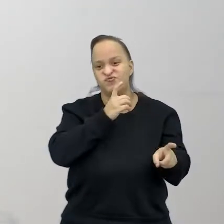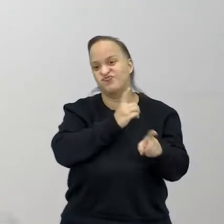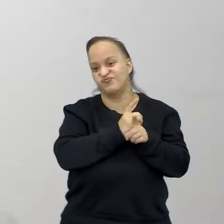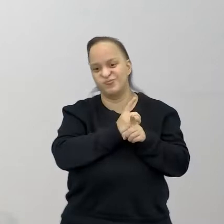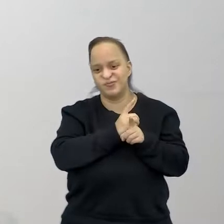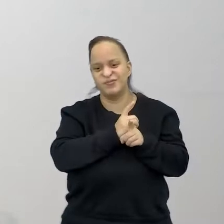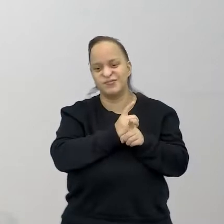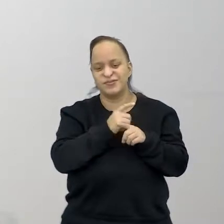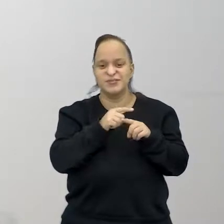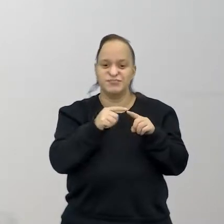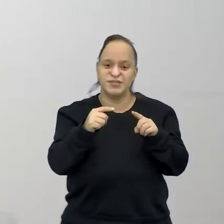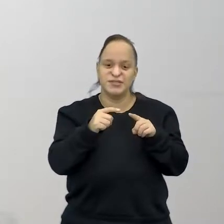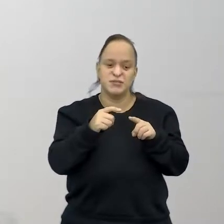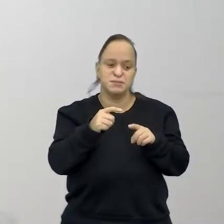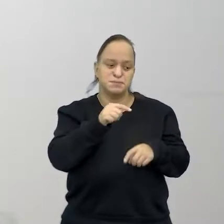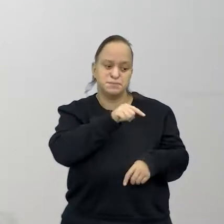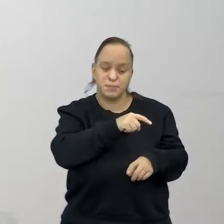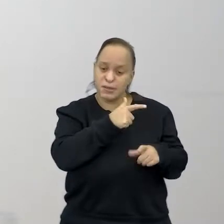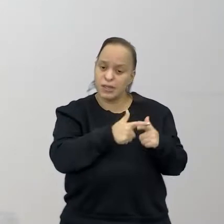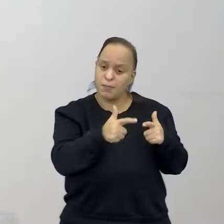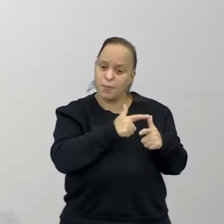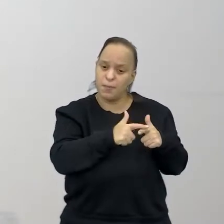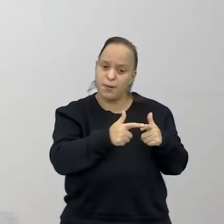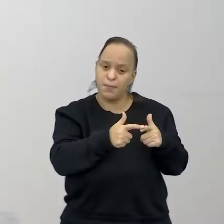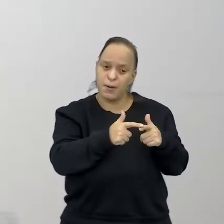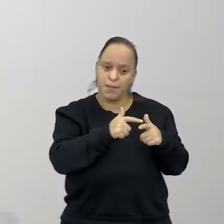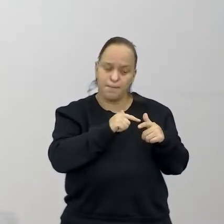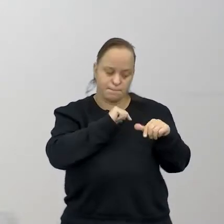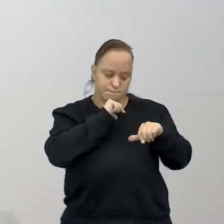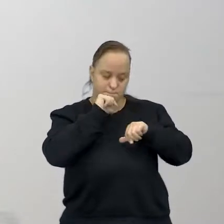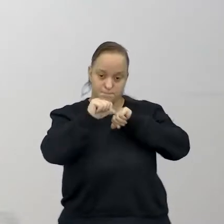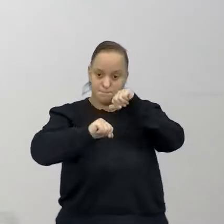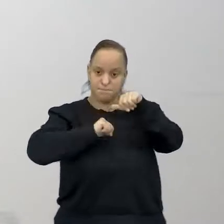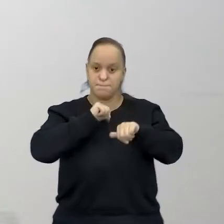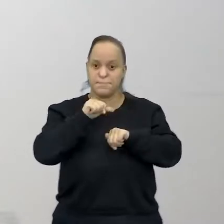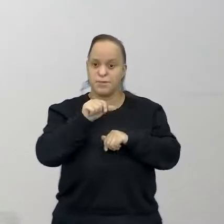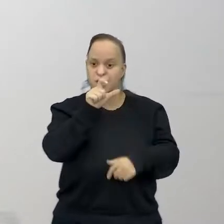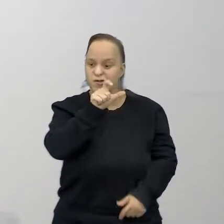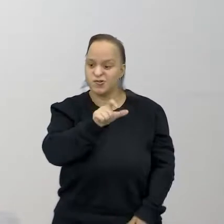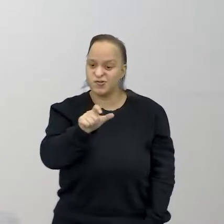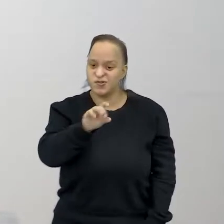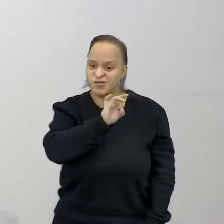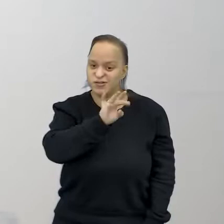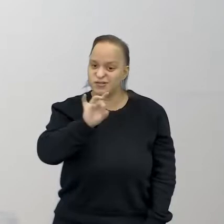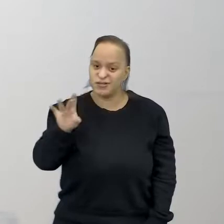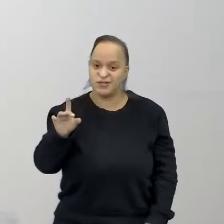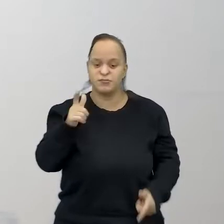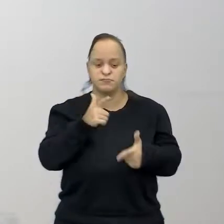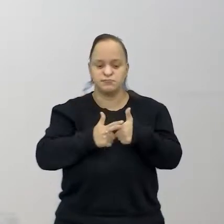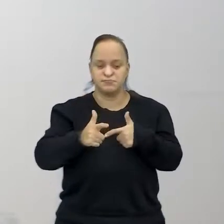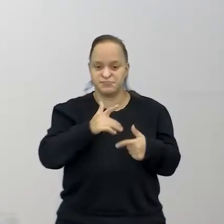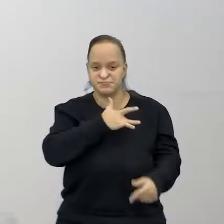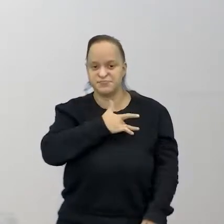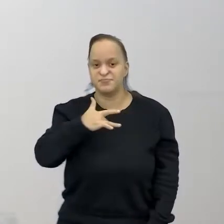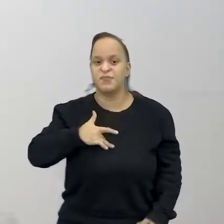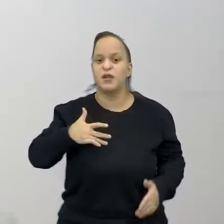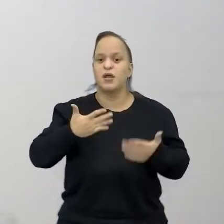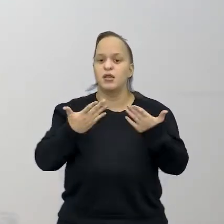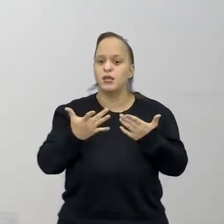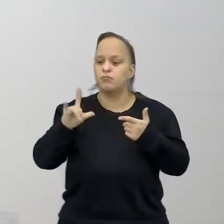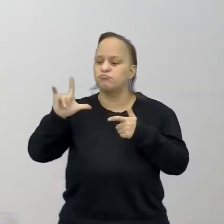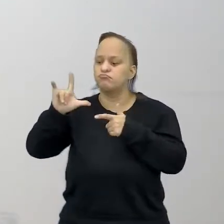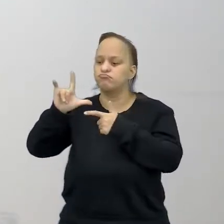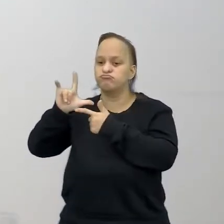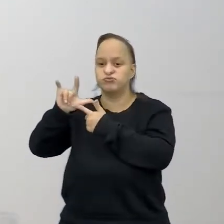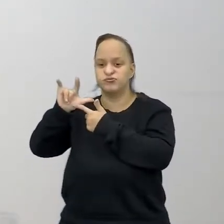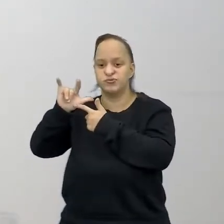ela coloca aqui de uma maneira bem legal e me explica de uma maneira muito legal aqui pra vocês. Então eu recomendo, Porque qual é o